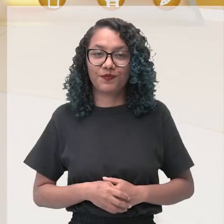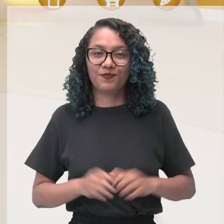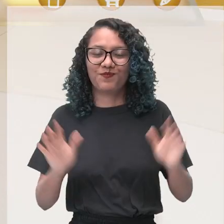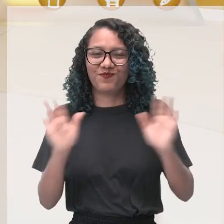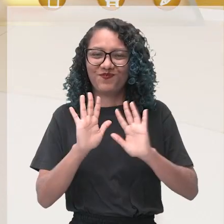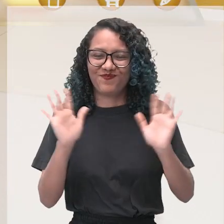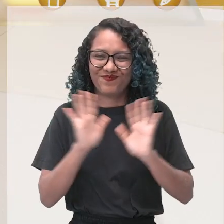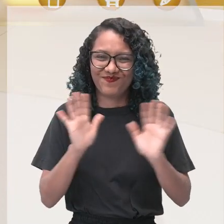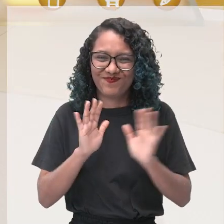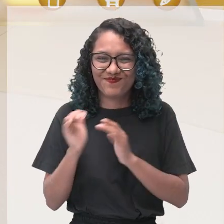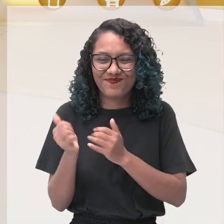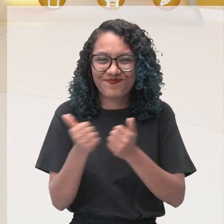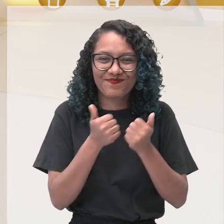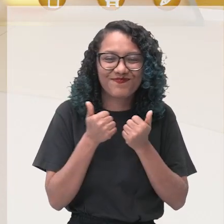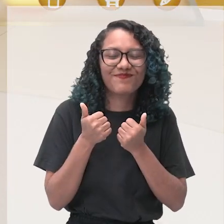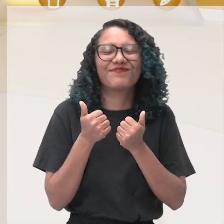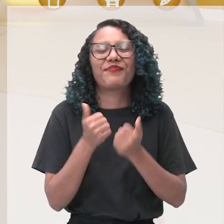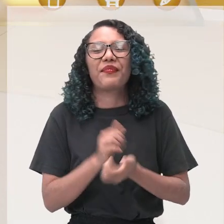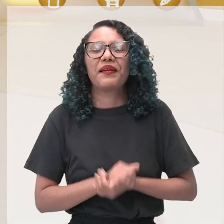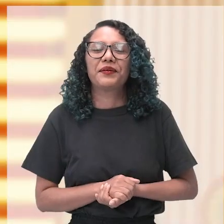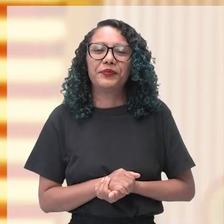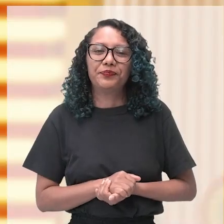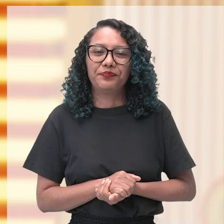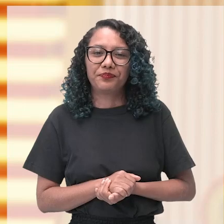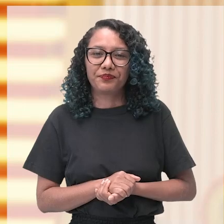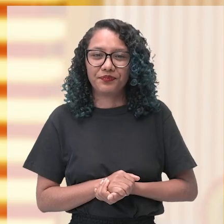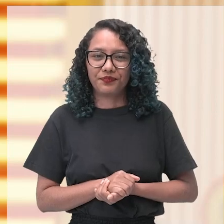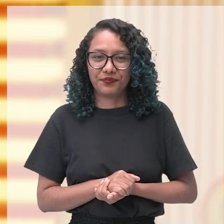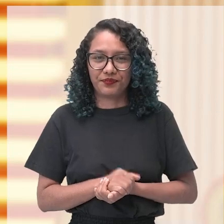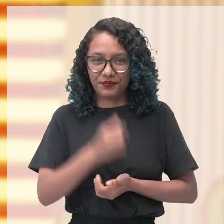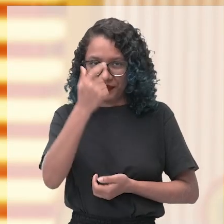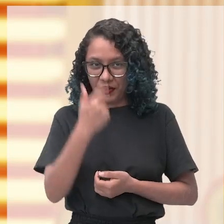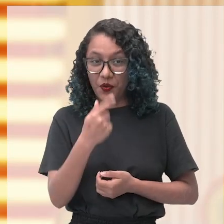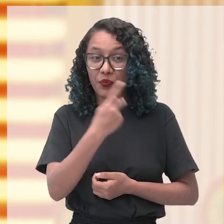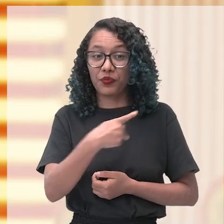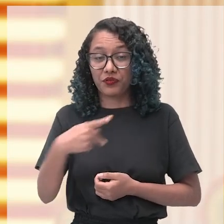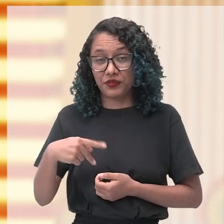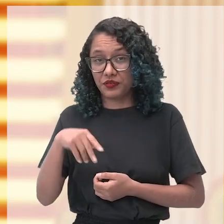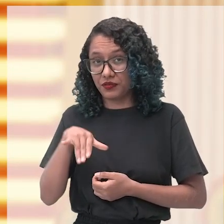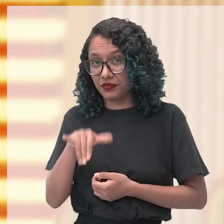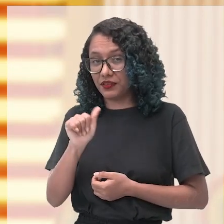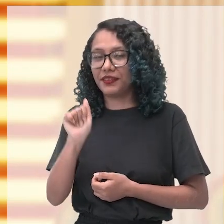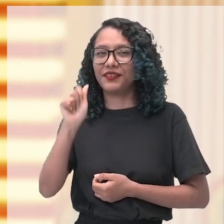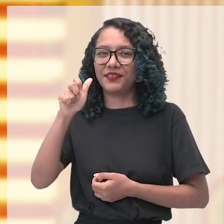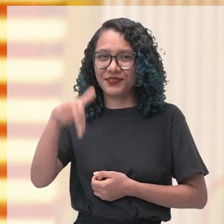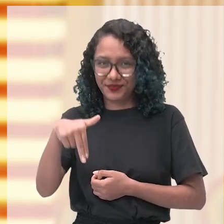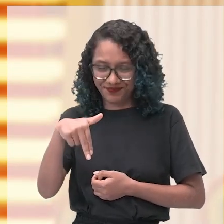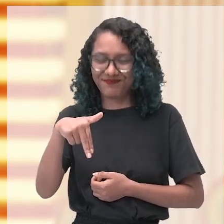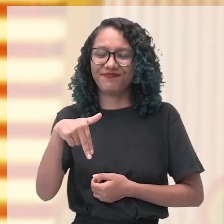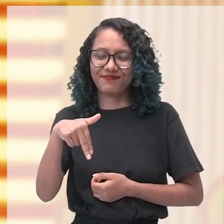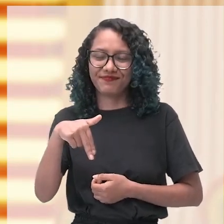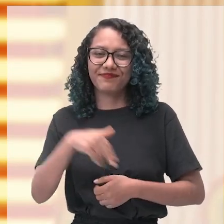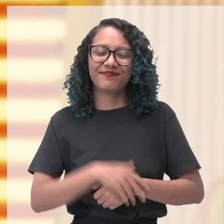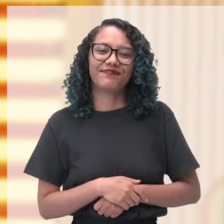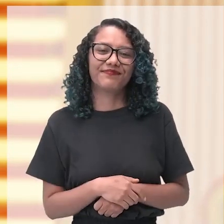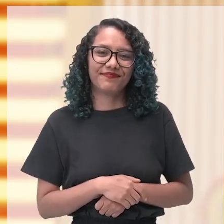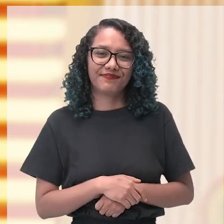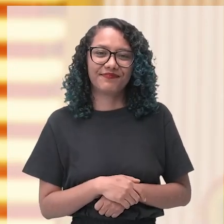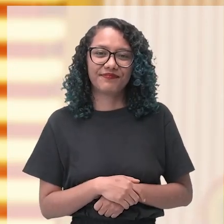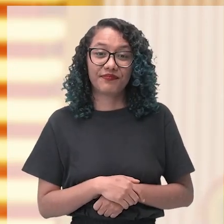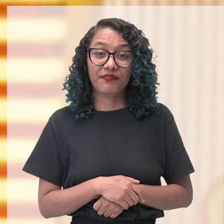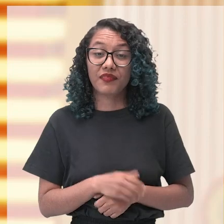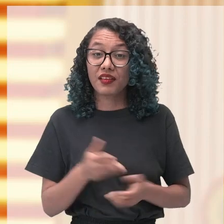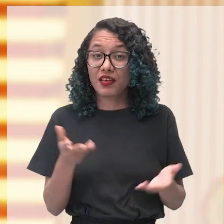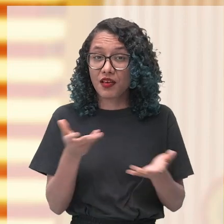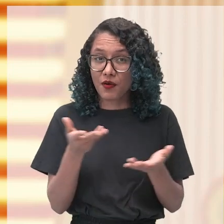Olá, queridos alunos, tudo bem com vocês? Eu sou o professor Ian Souto, que vai trabalhar